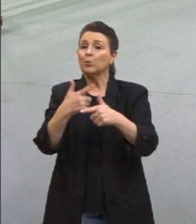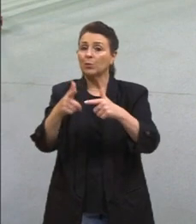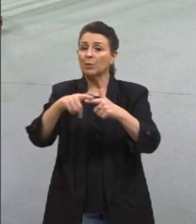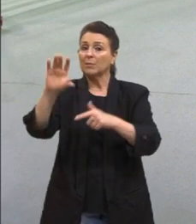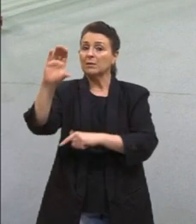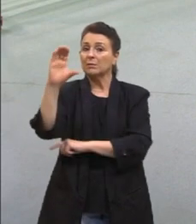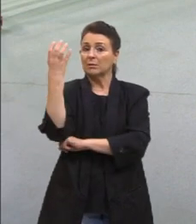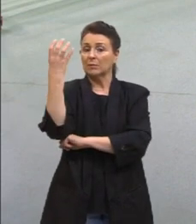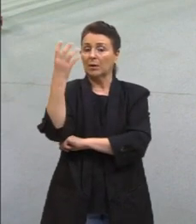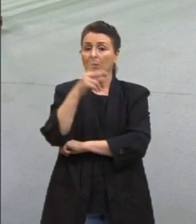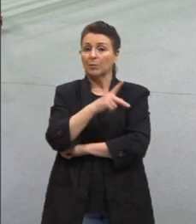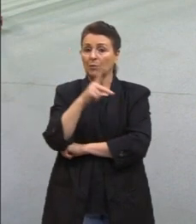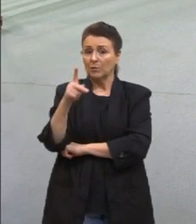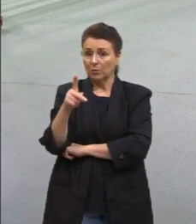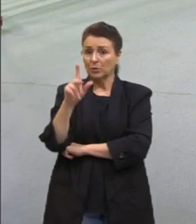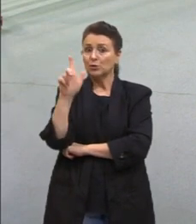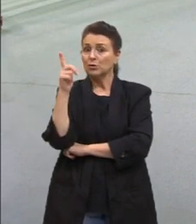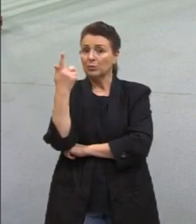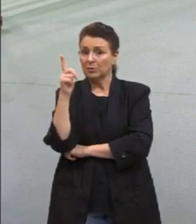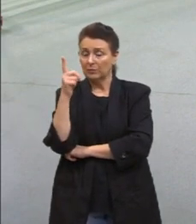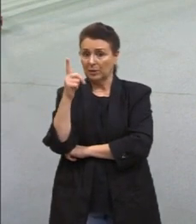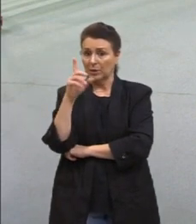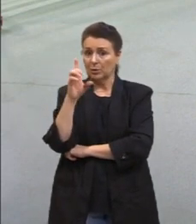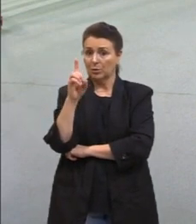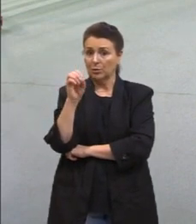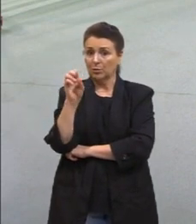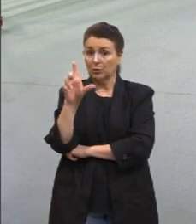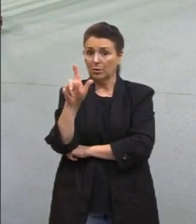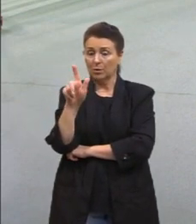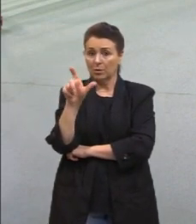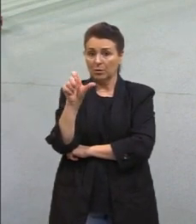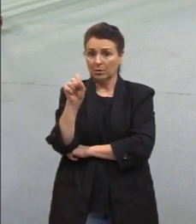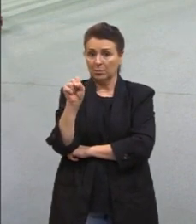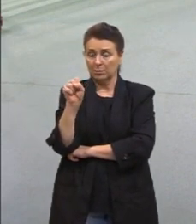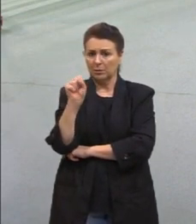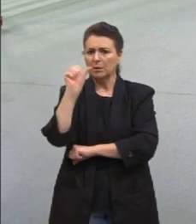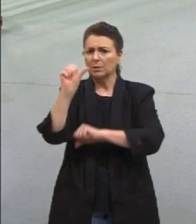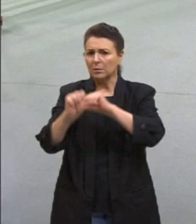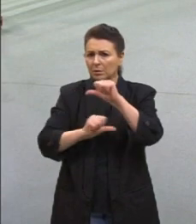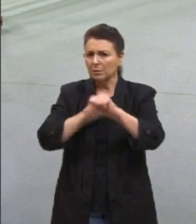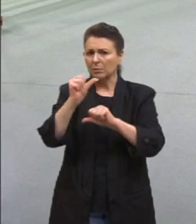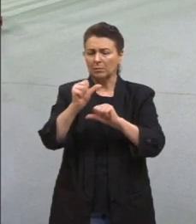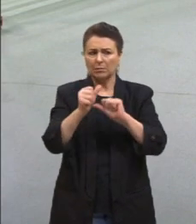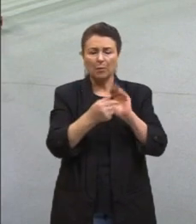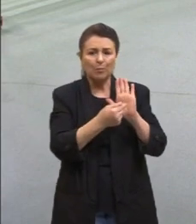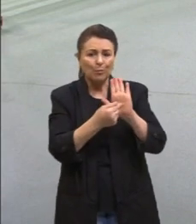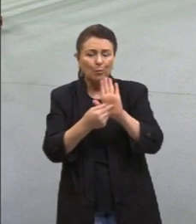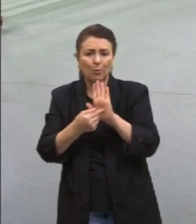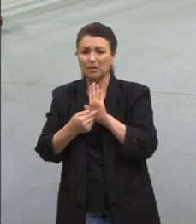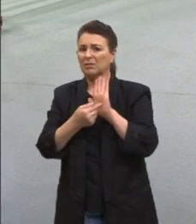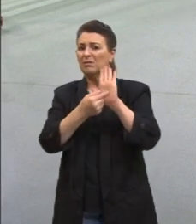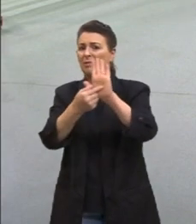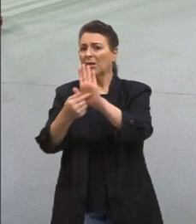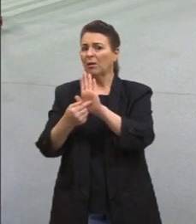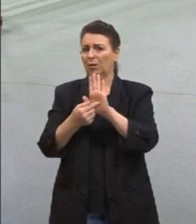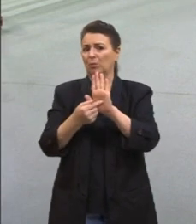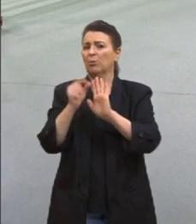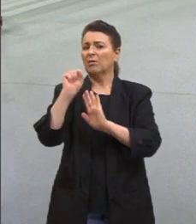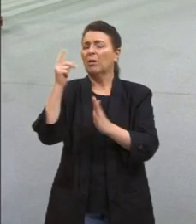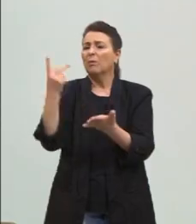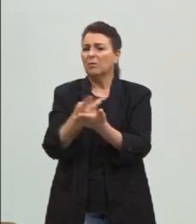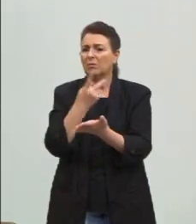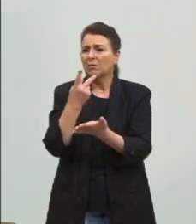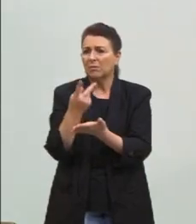Douglas o clima vem mudando a terra vem mudando vai apresentando vem apresentando sinais desde do